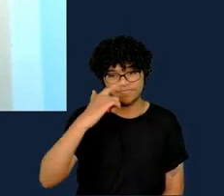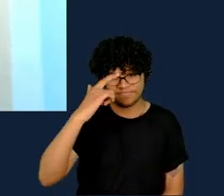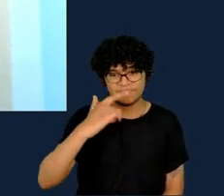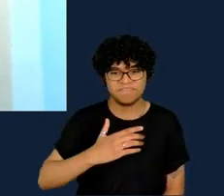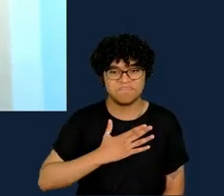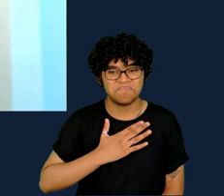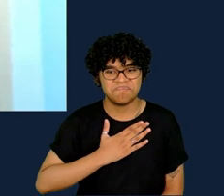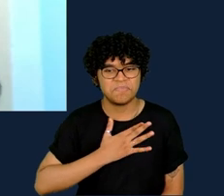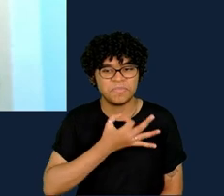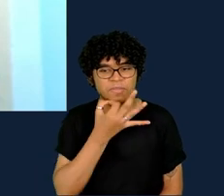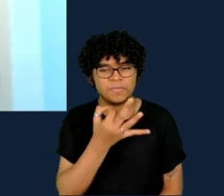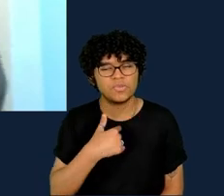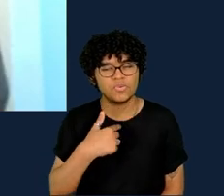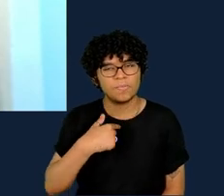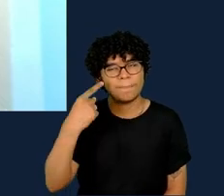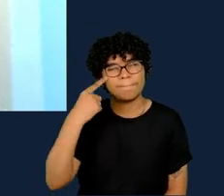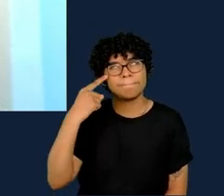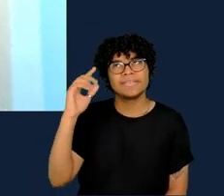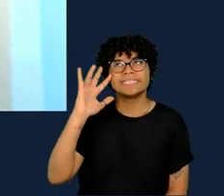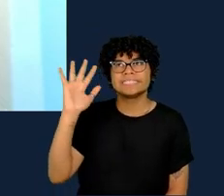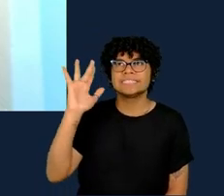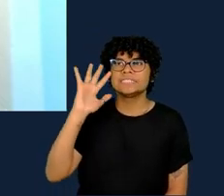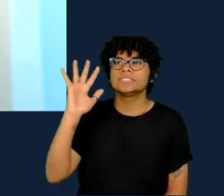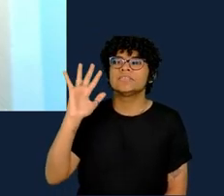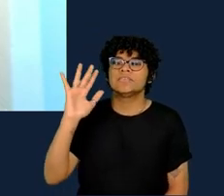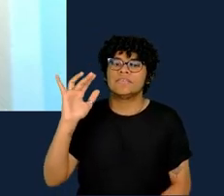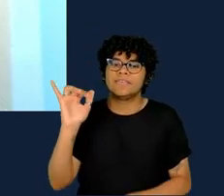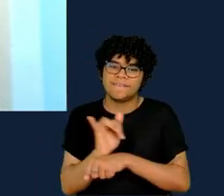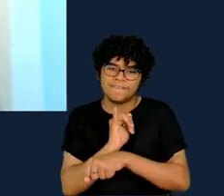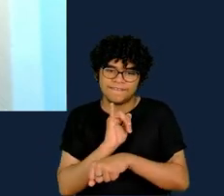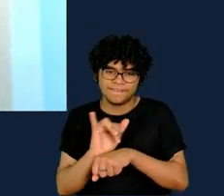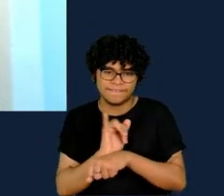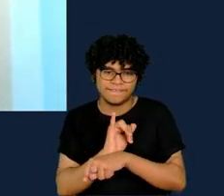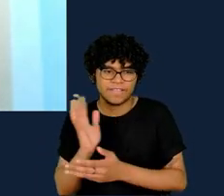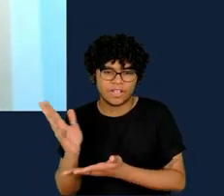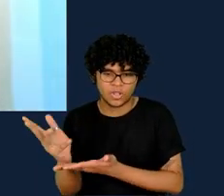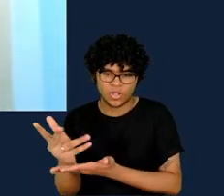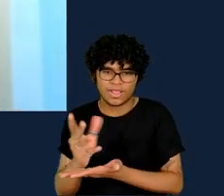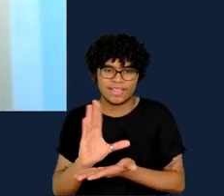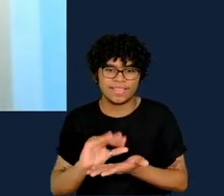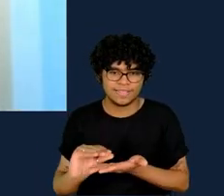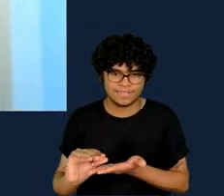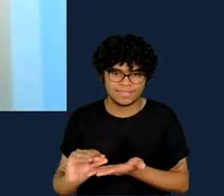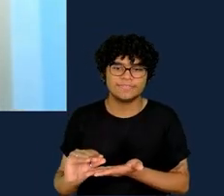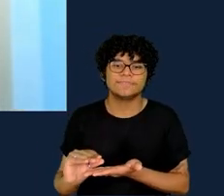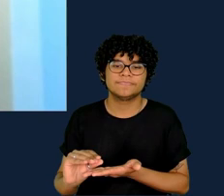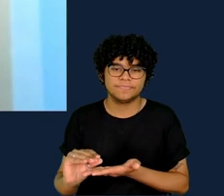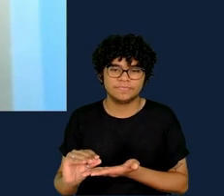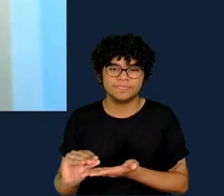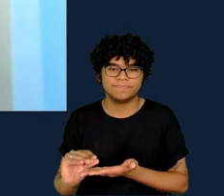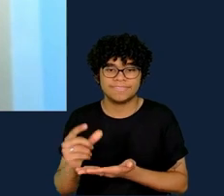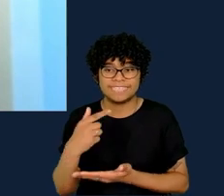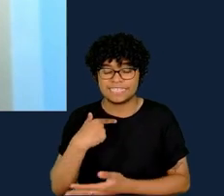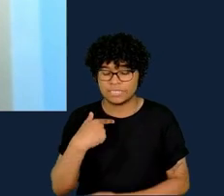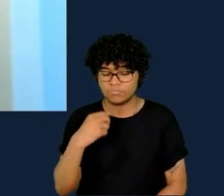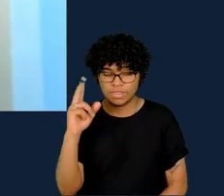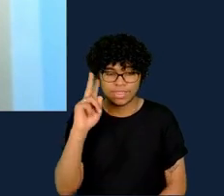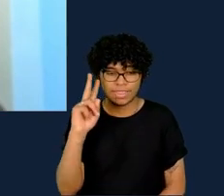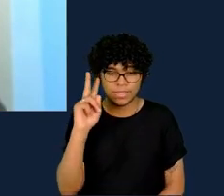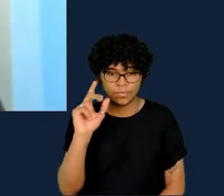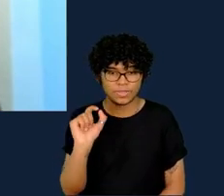nessa possibilidade de ter essa ferramenta de coleta de dados e dados, assim, o que vem na minha cabeça